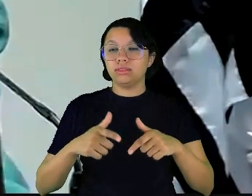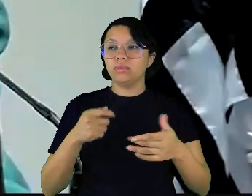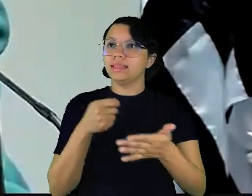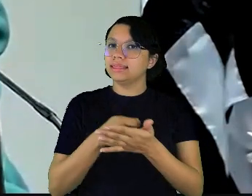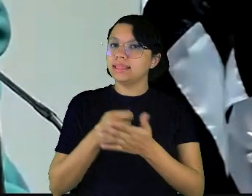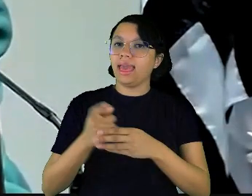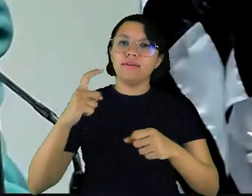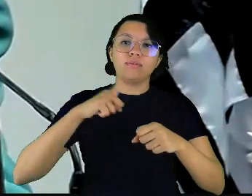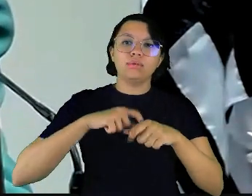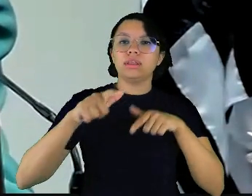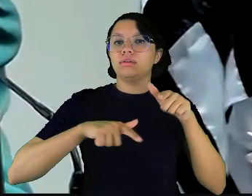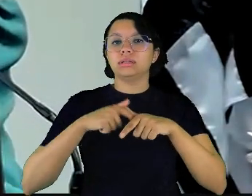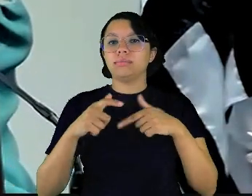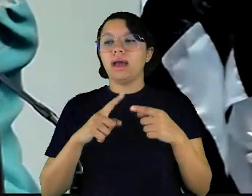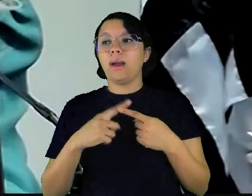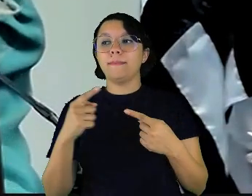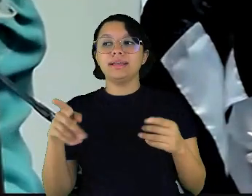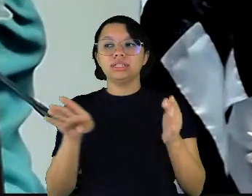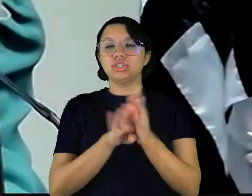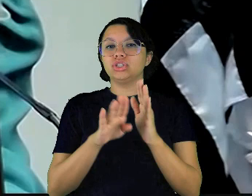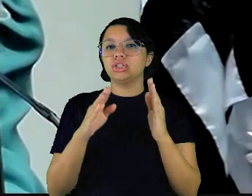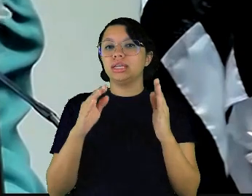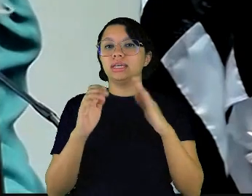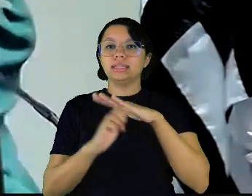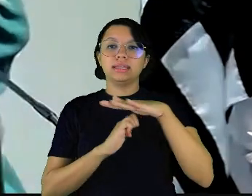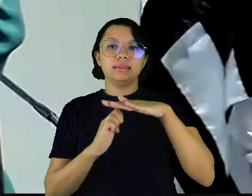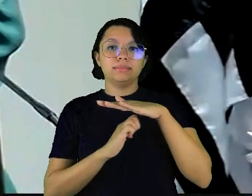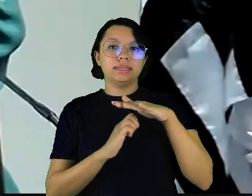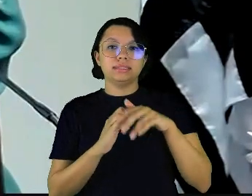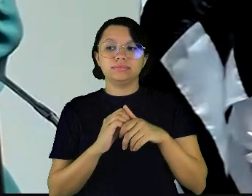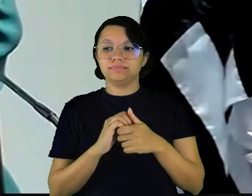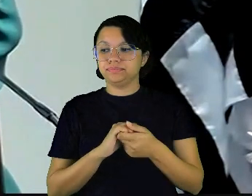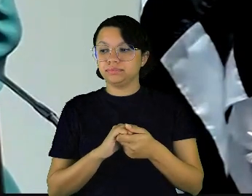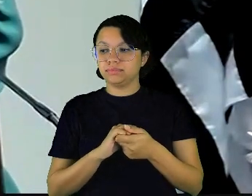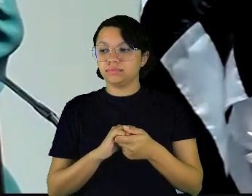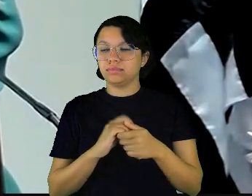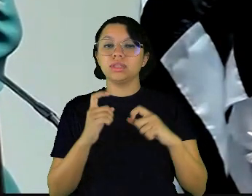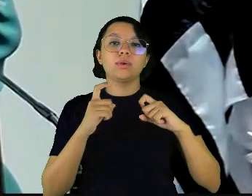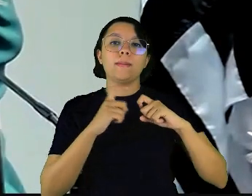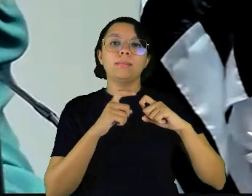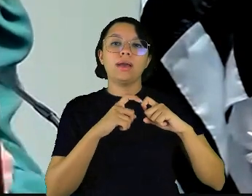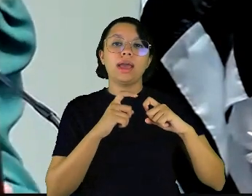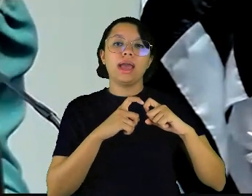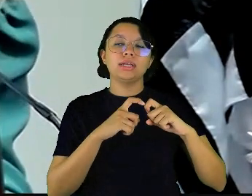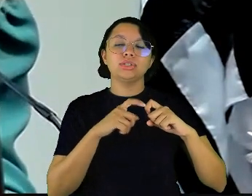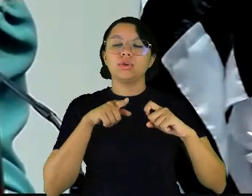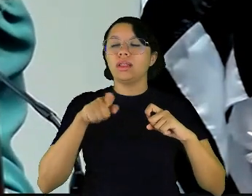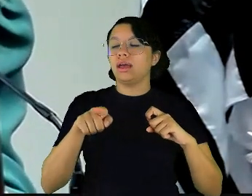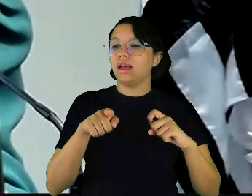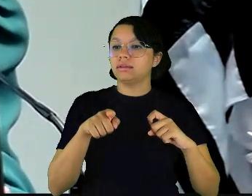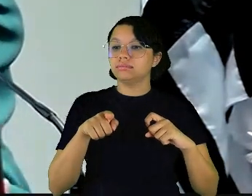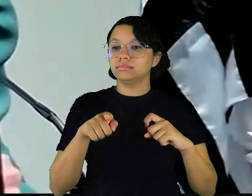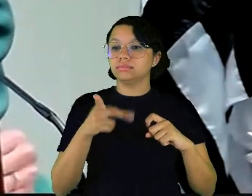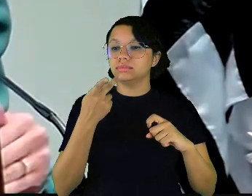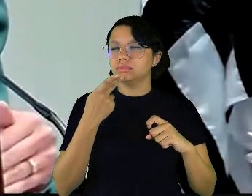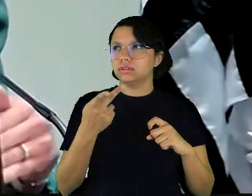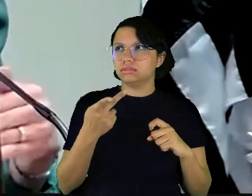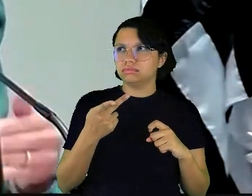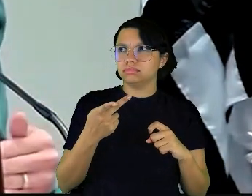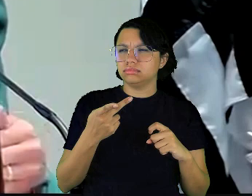trabalho. Só que ele chega na empresa e o médico laboral,